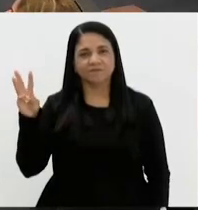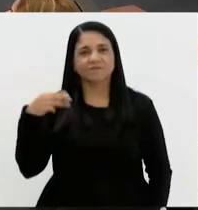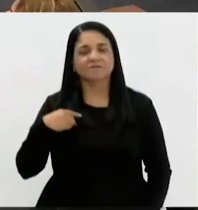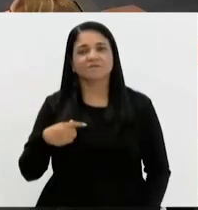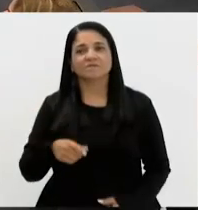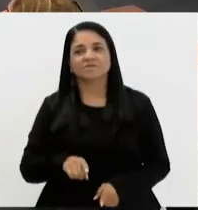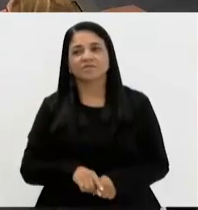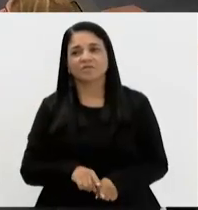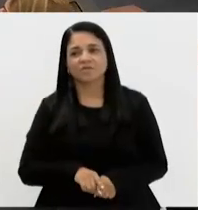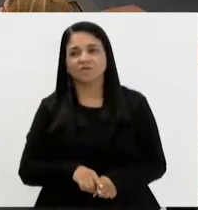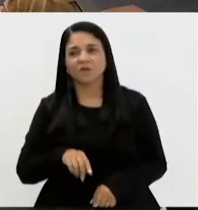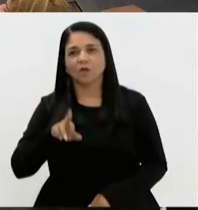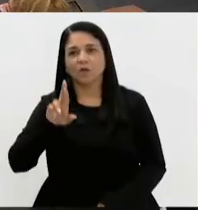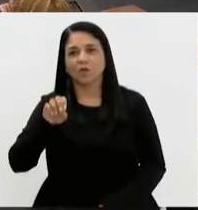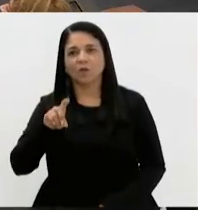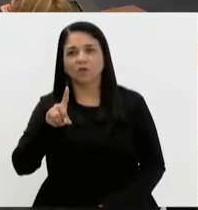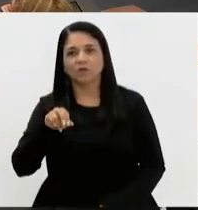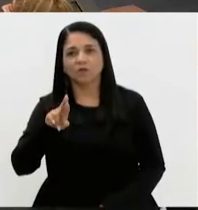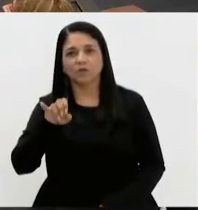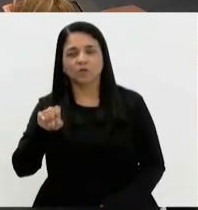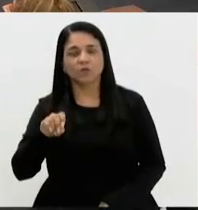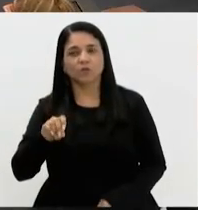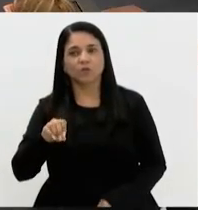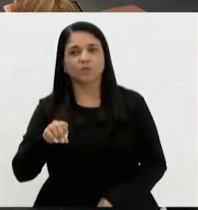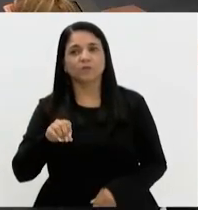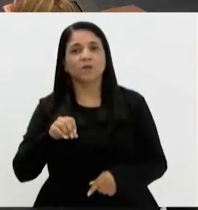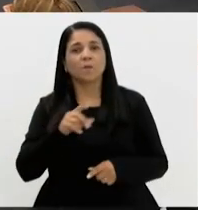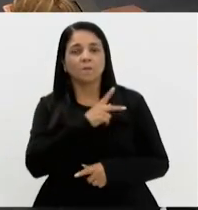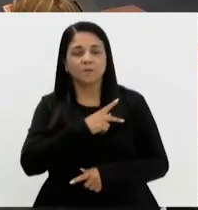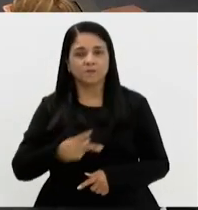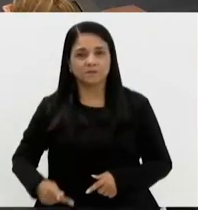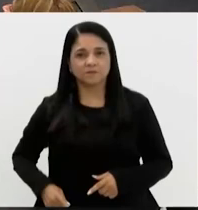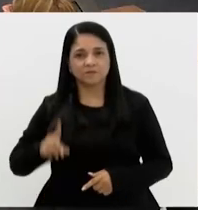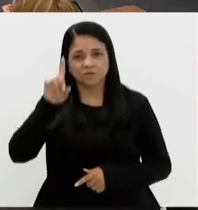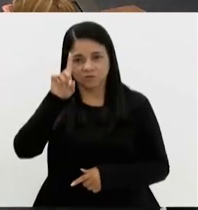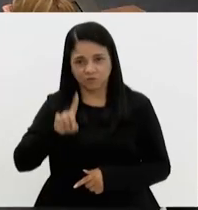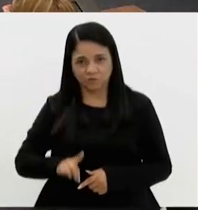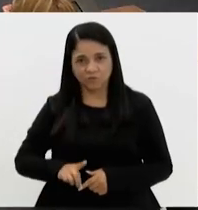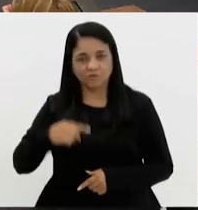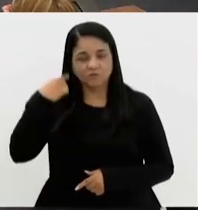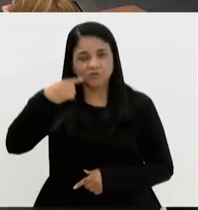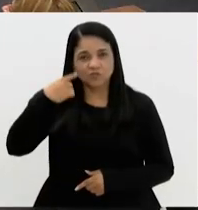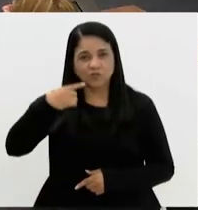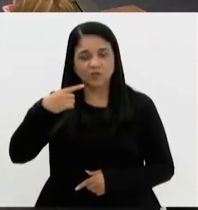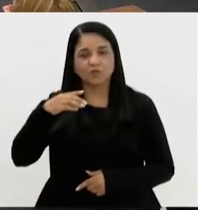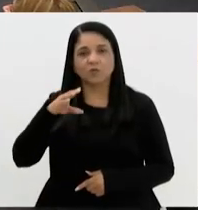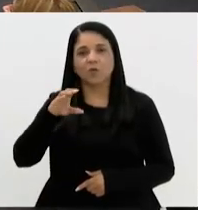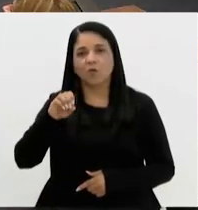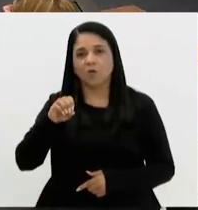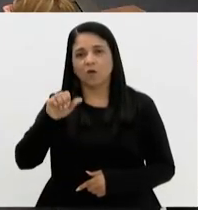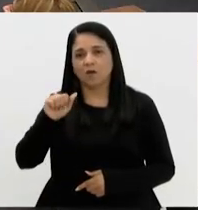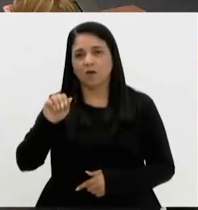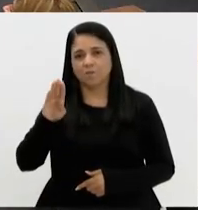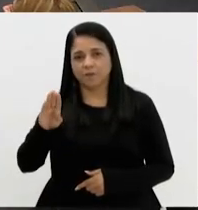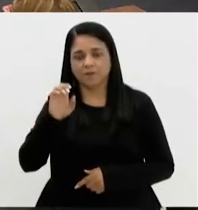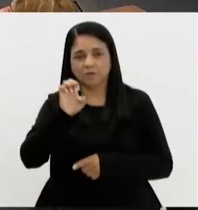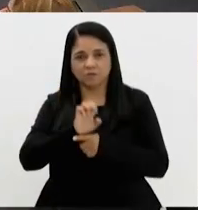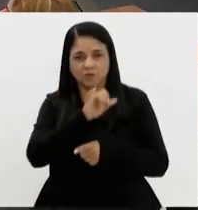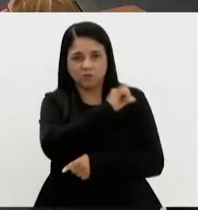Rocha o presidente da Comissão de Direito Eleitoral da OAB do Estado do Rio de Janeiro Márcio